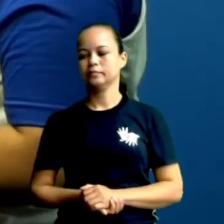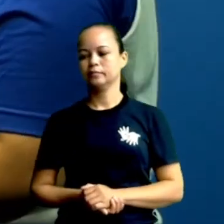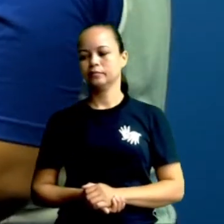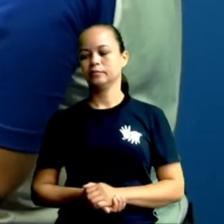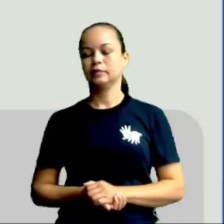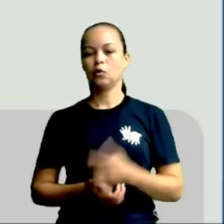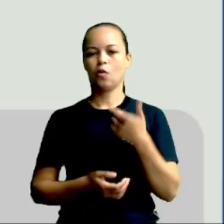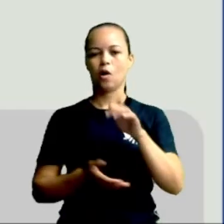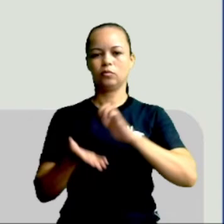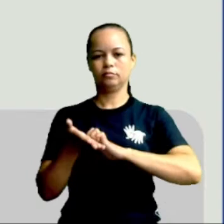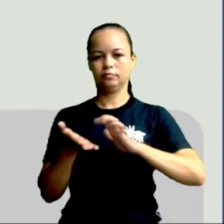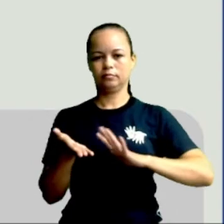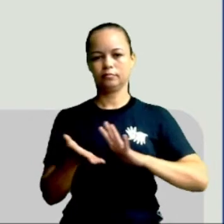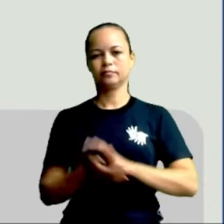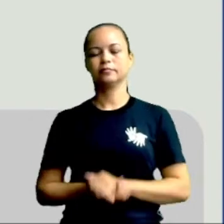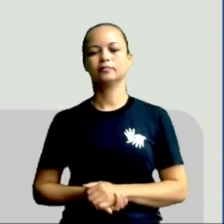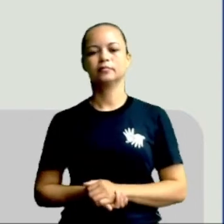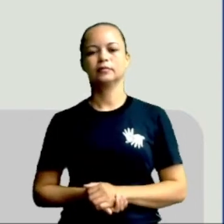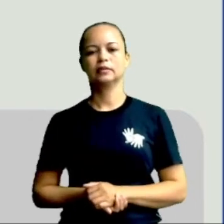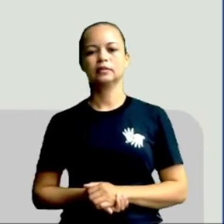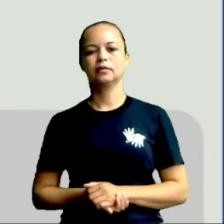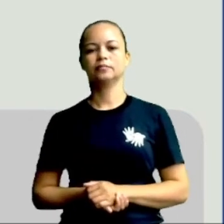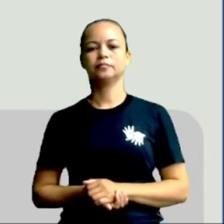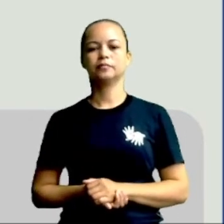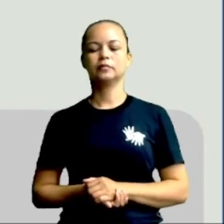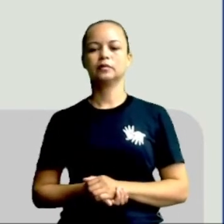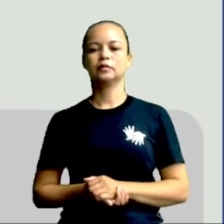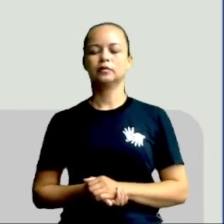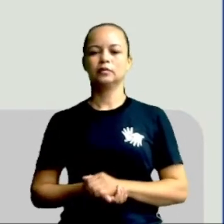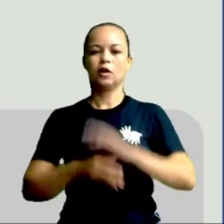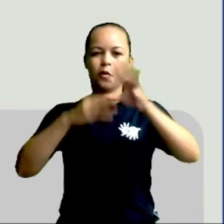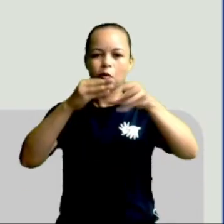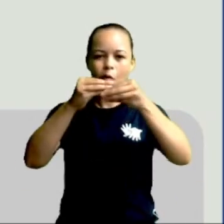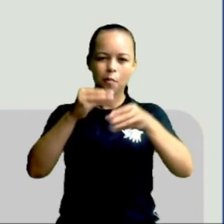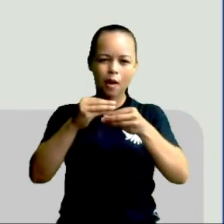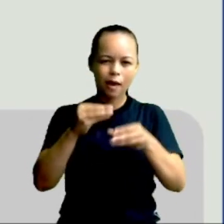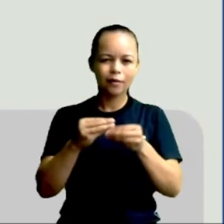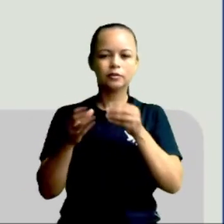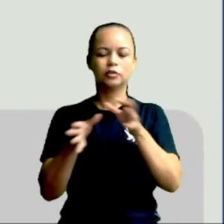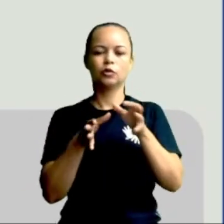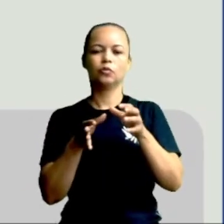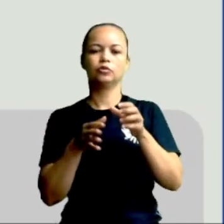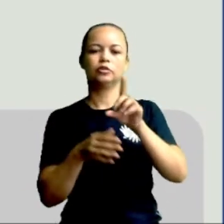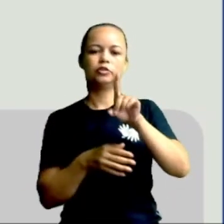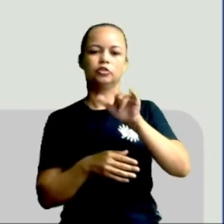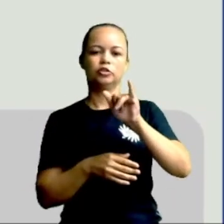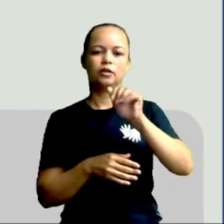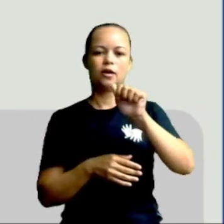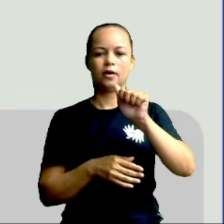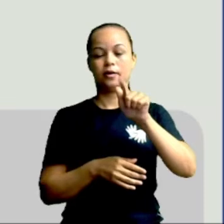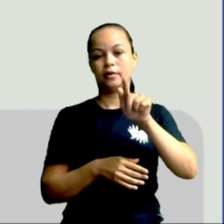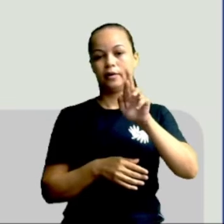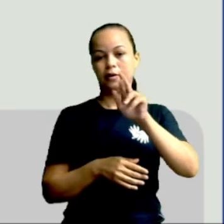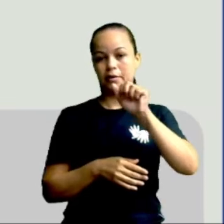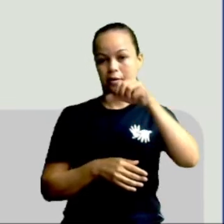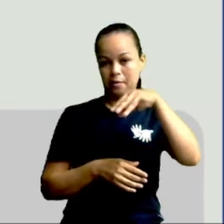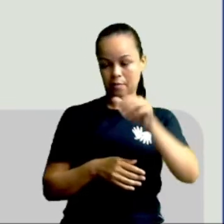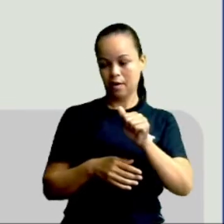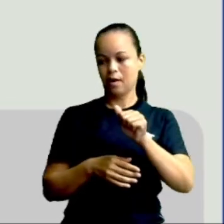Vamos para a próxima atividade. Olha aí, ó. Complete os diagramas abaixo com os pontos cardeais